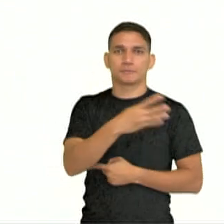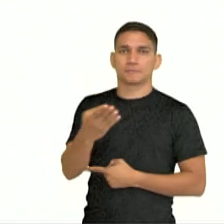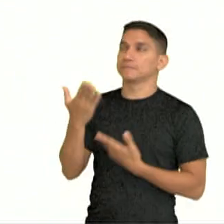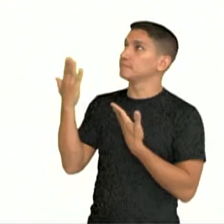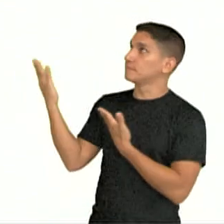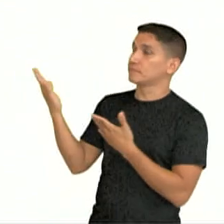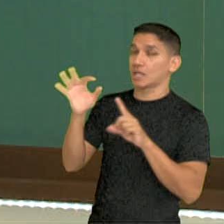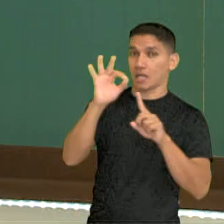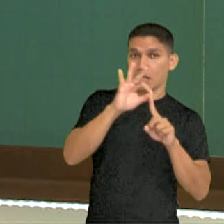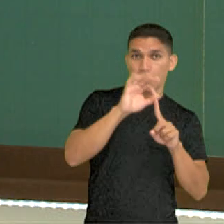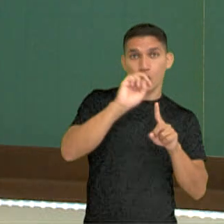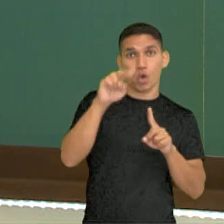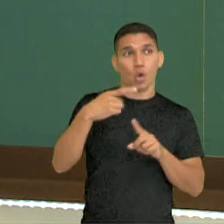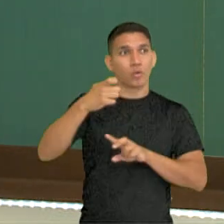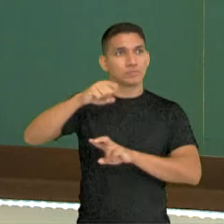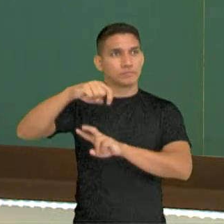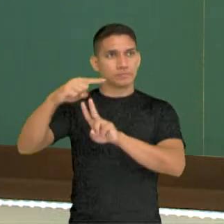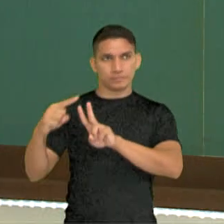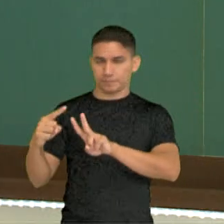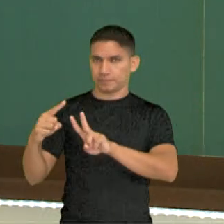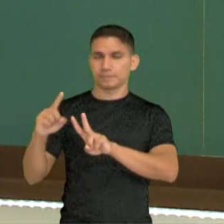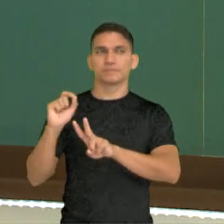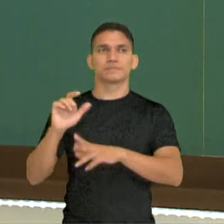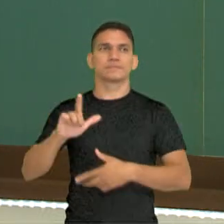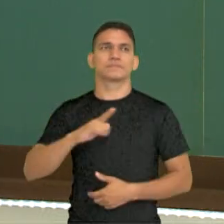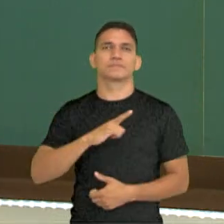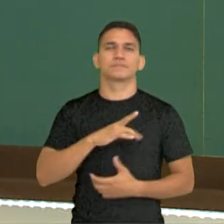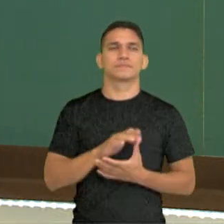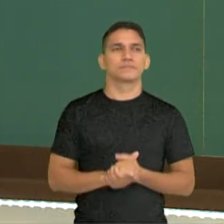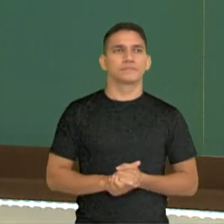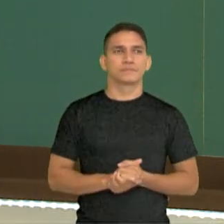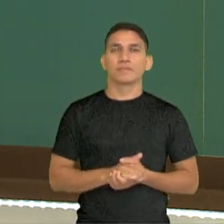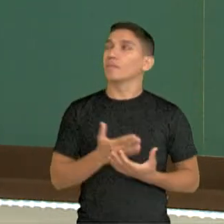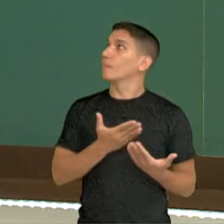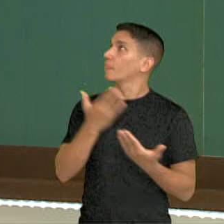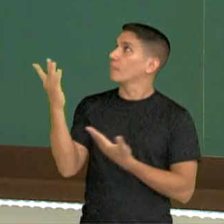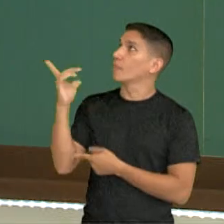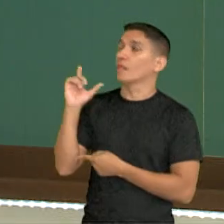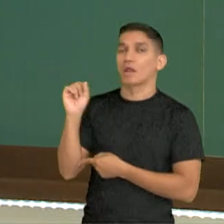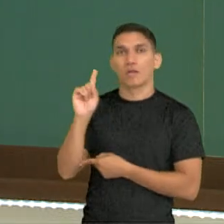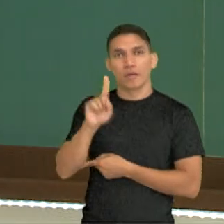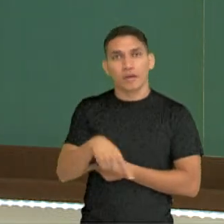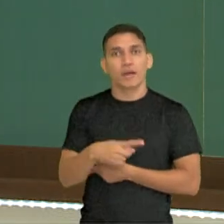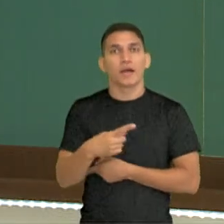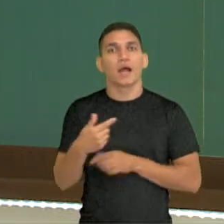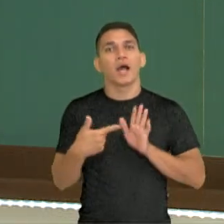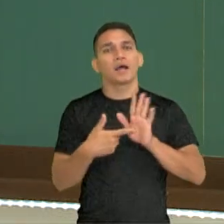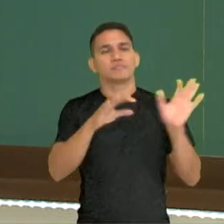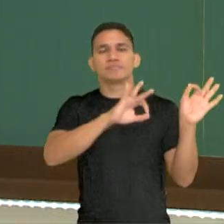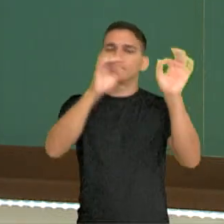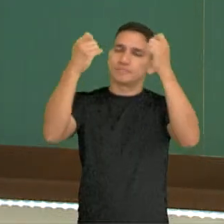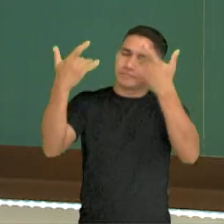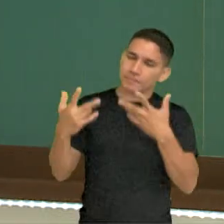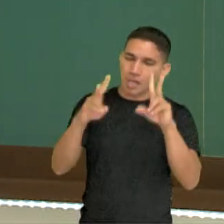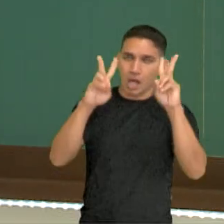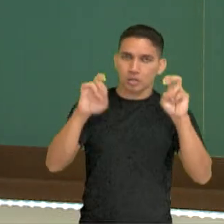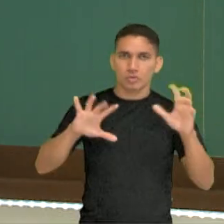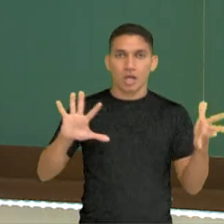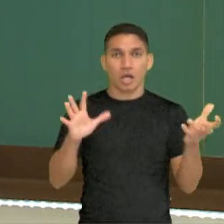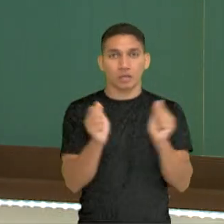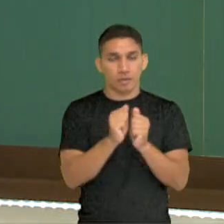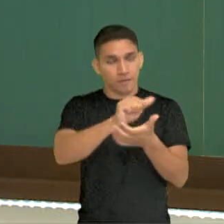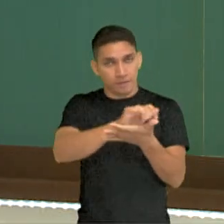tanto em graus como em radianos. Então, aqui, nesse vídeo nós falamos sobre a resolução